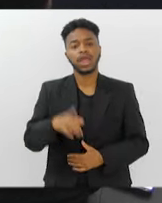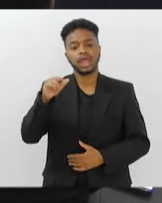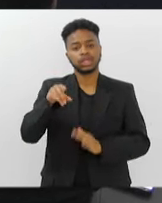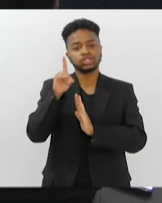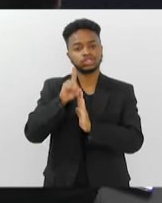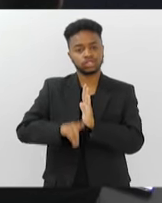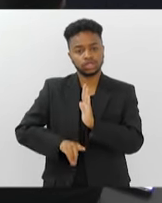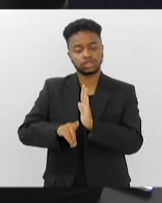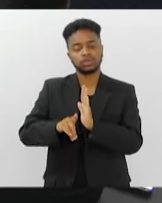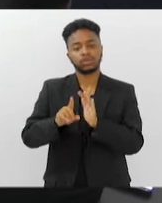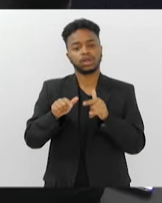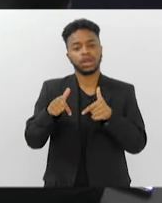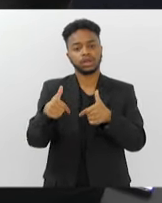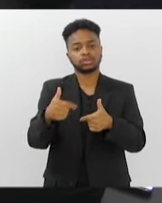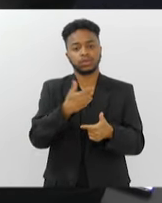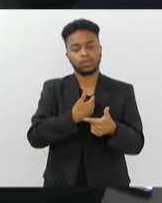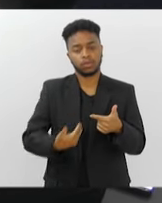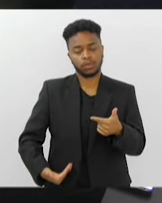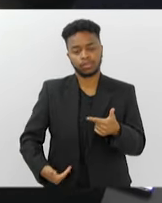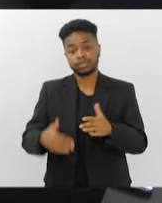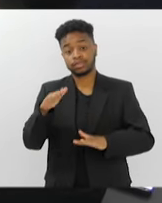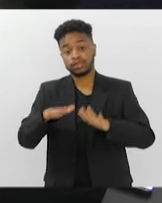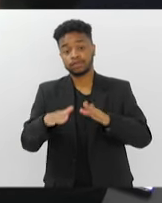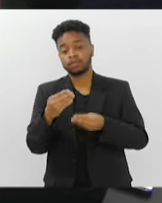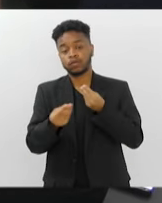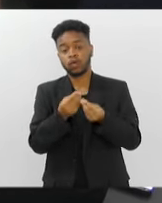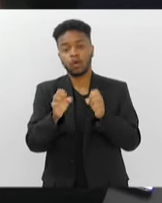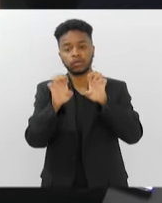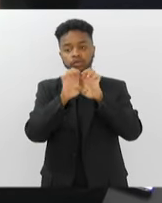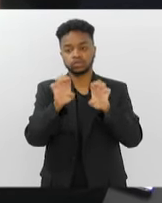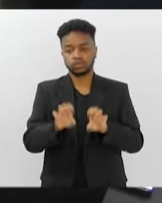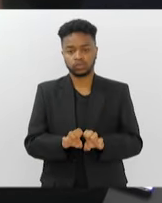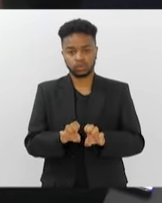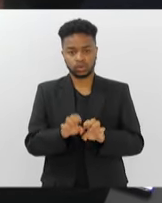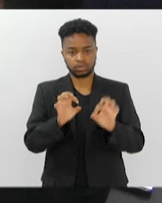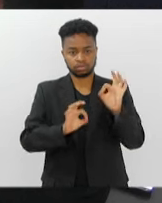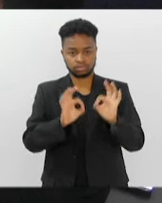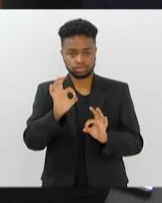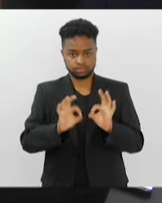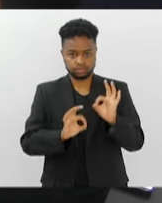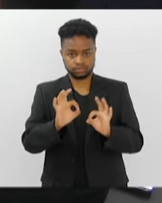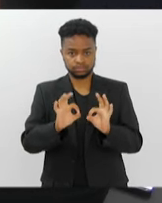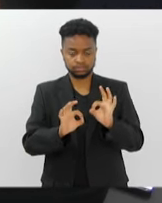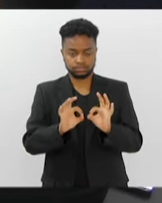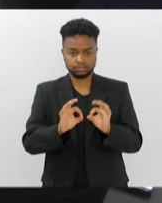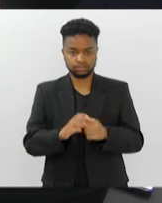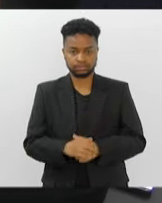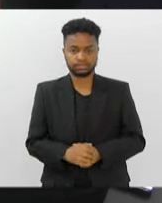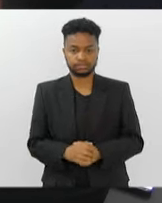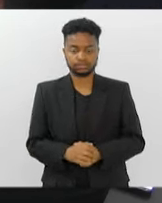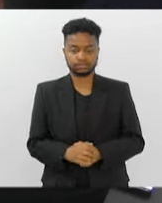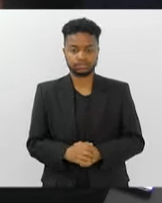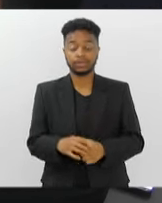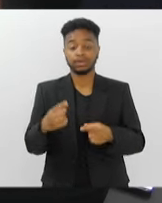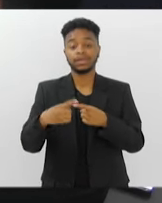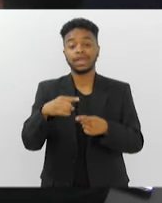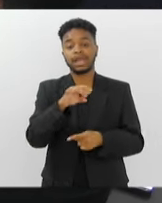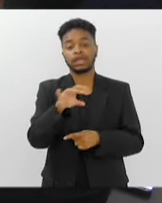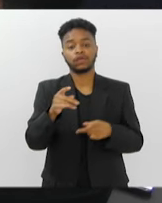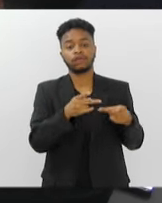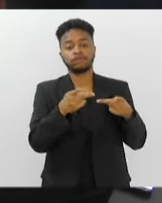de diversões públicas dependendo da estrutura que que que que tá sendo montada para o evento eles vão ao